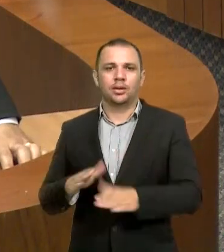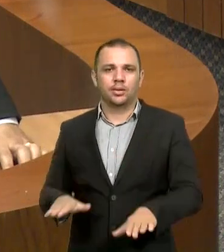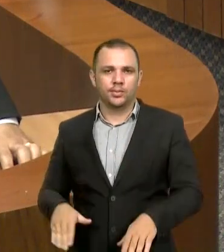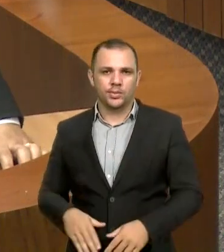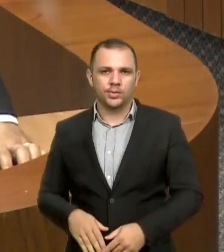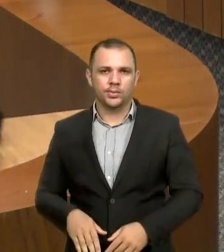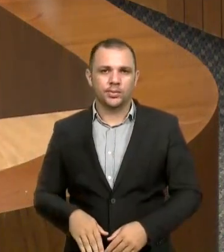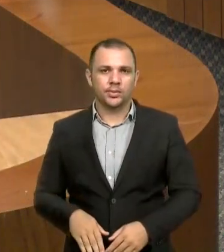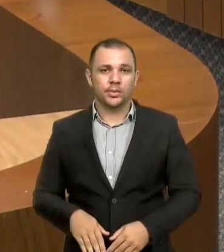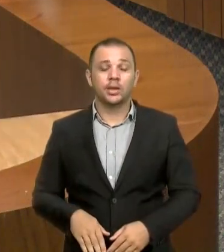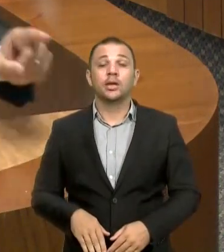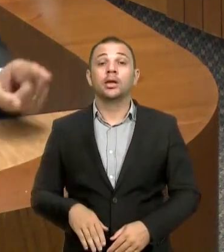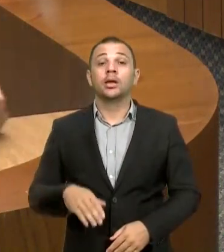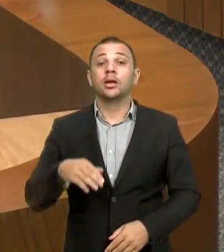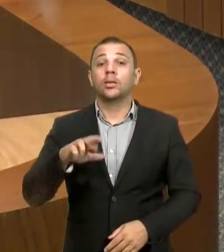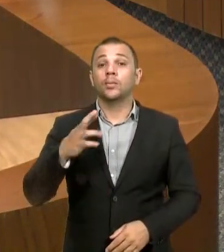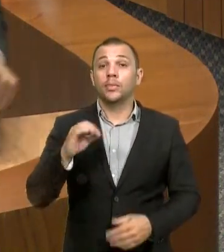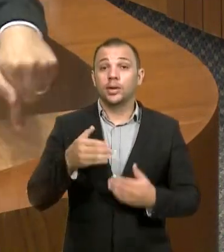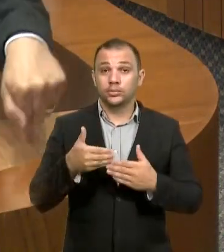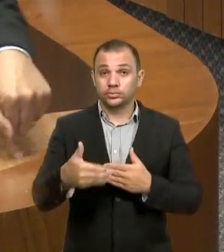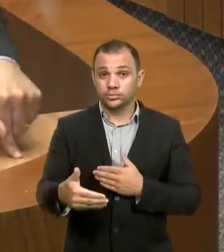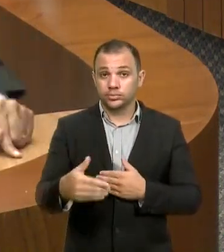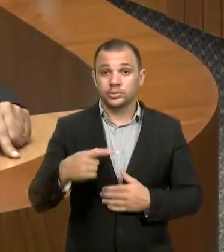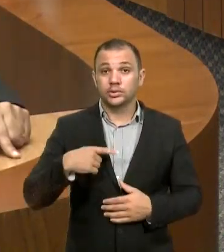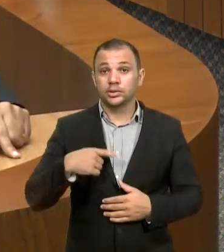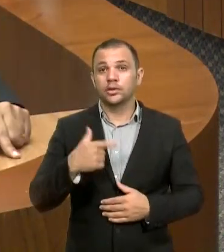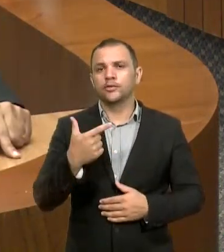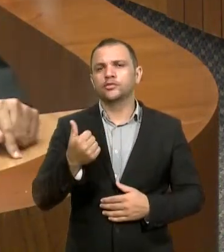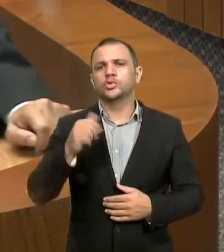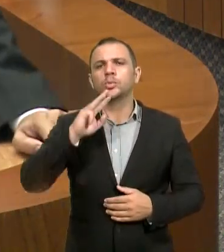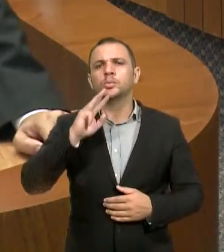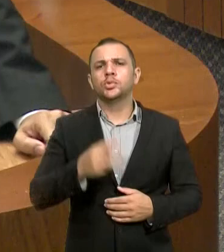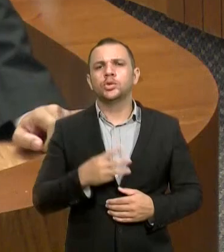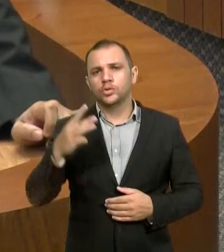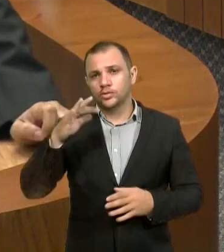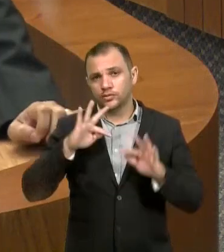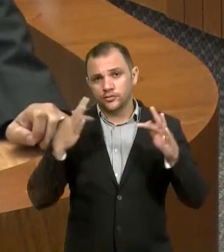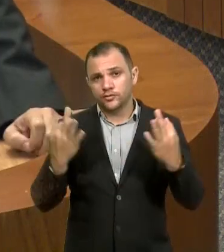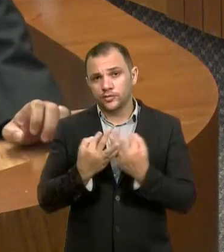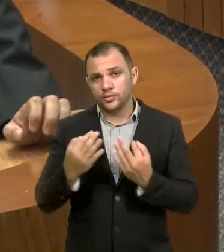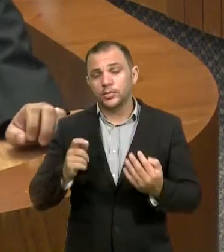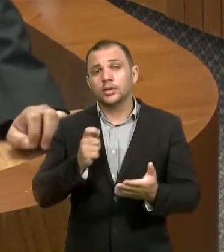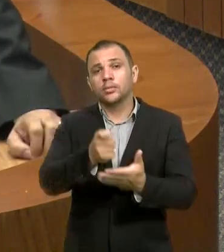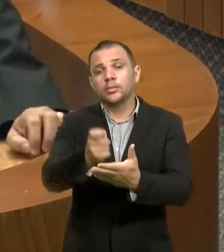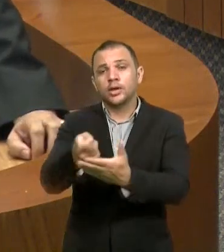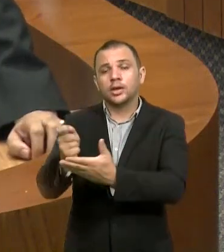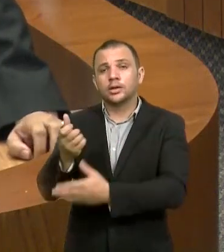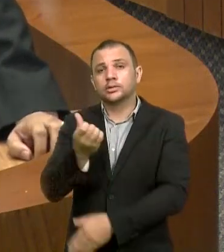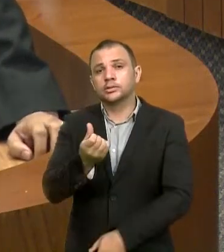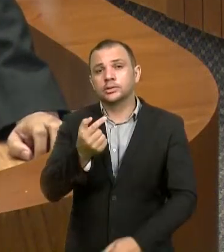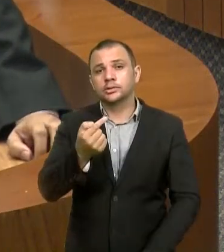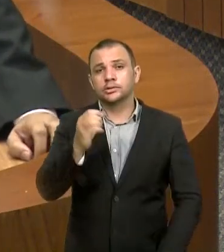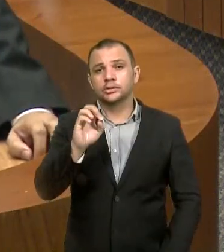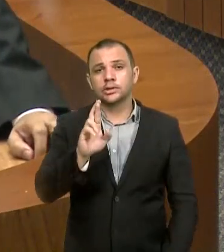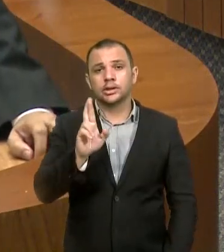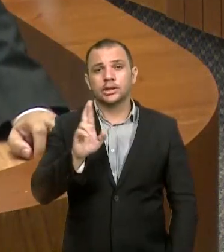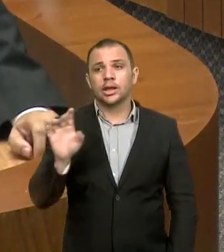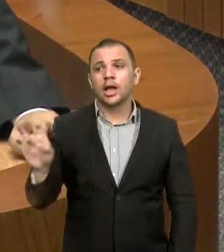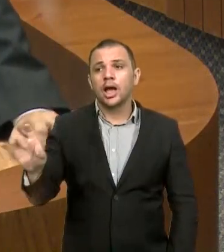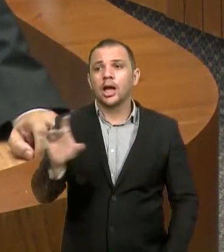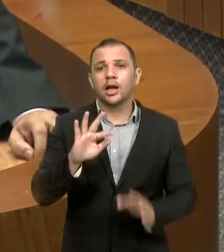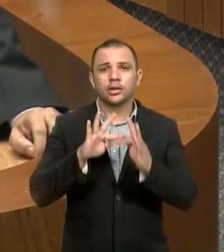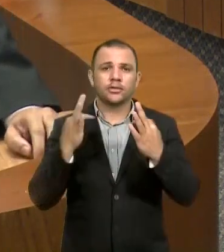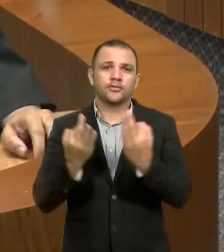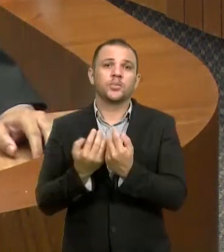famílias de todos os municípios que receberam um valor médio de R$ 670, deputado Zé Inácio, o